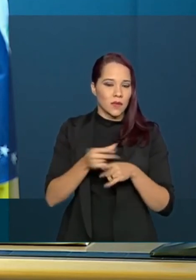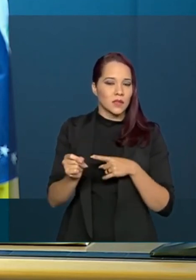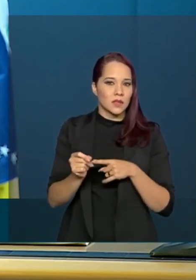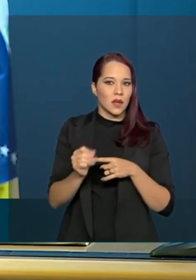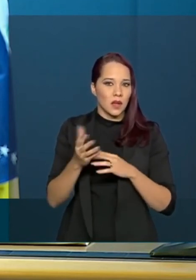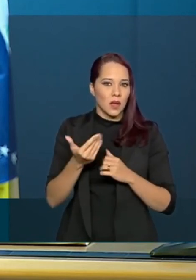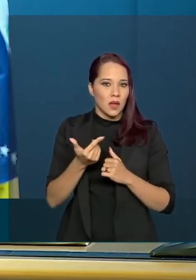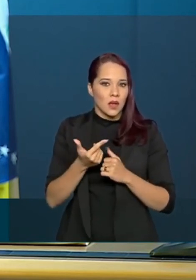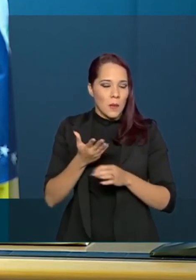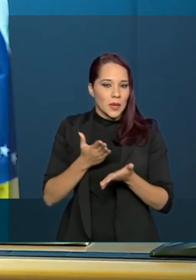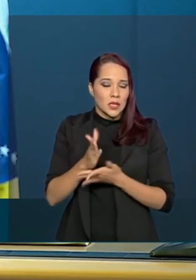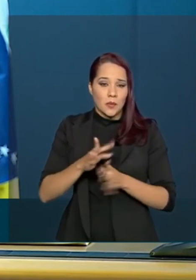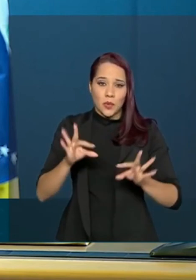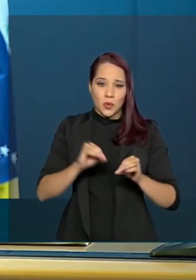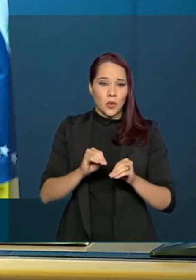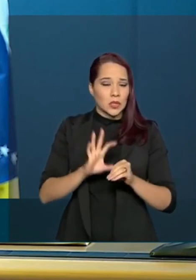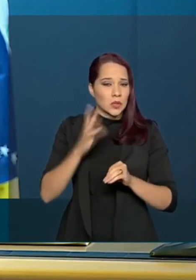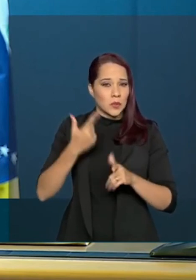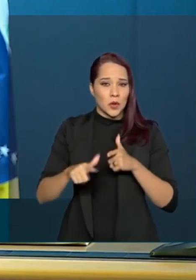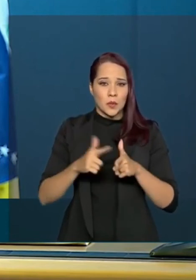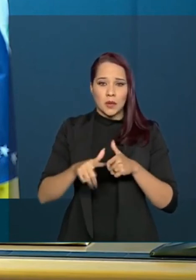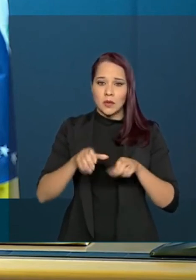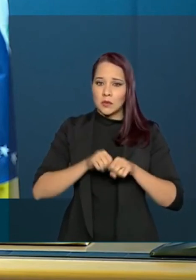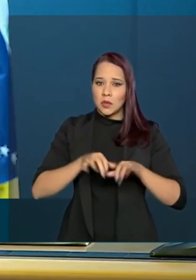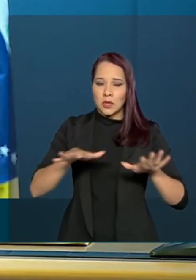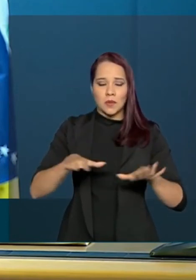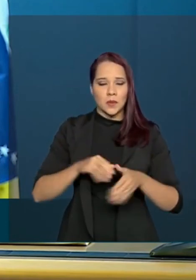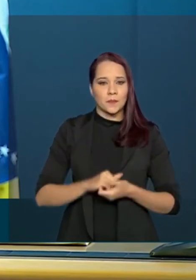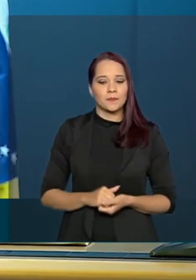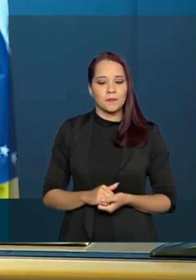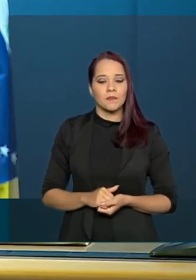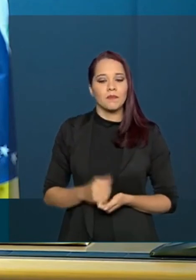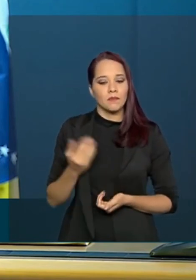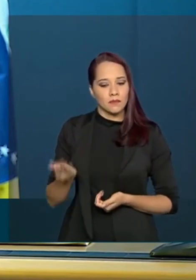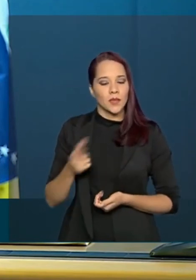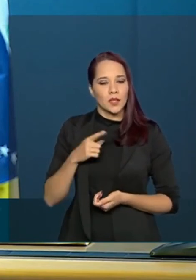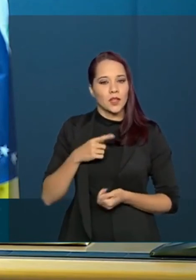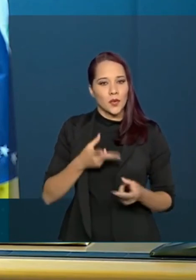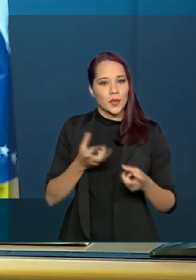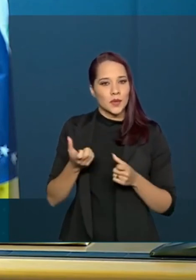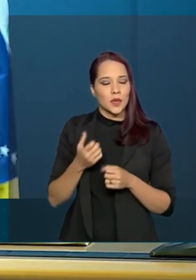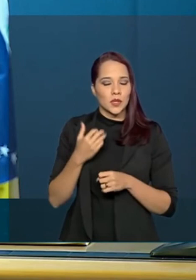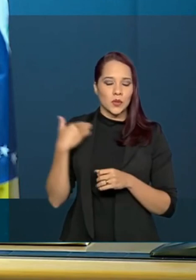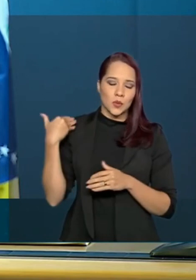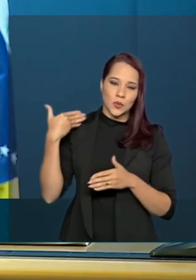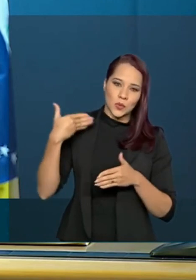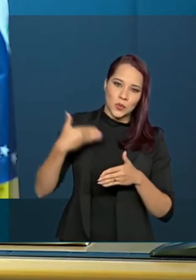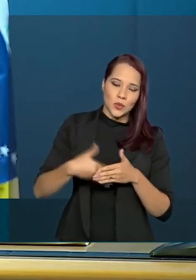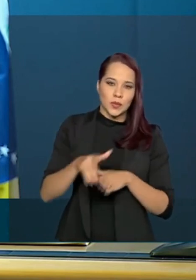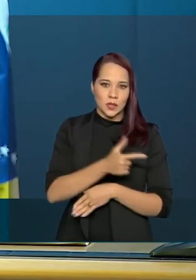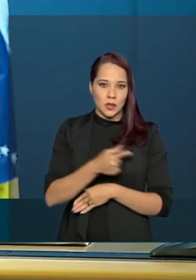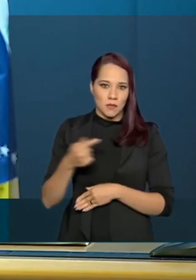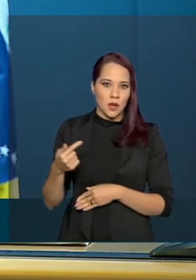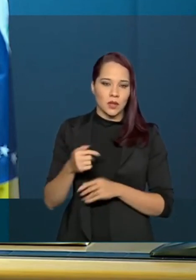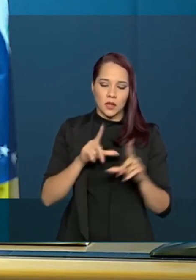prontamente toda essa situação pandêmica de forma bastante efetiva. E isso tem sido observado ao longo das últimas semanas